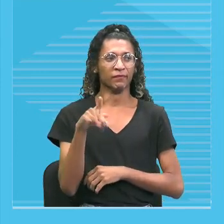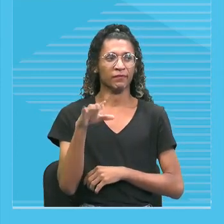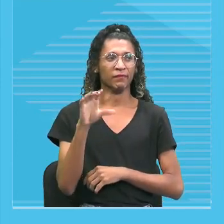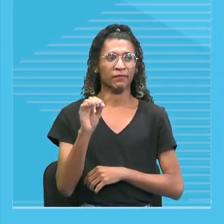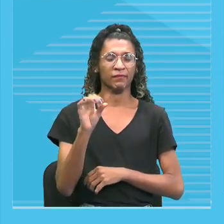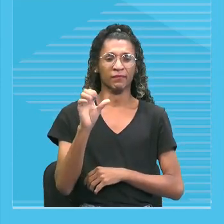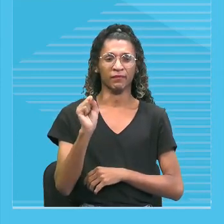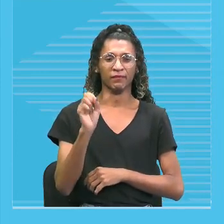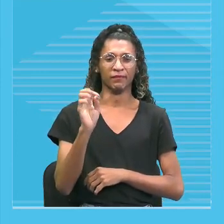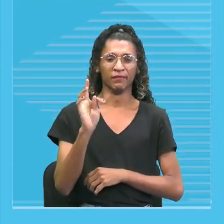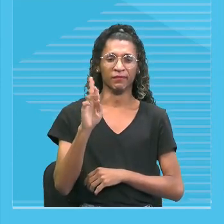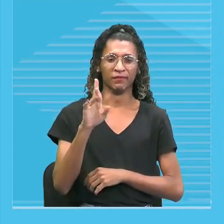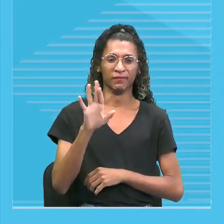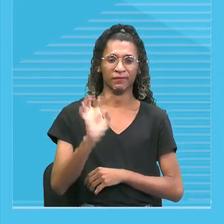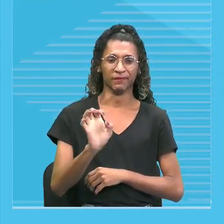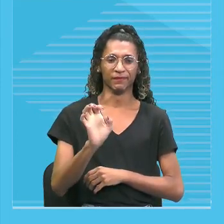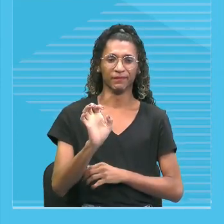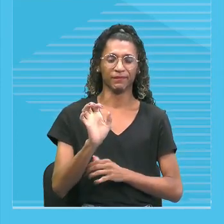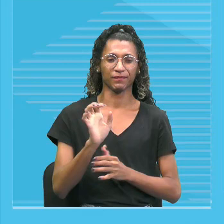resposta